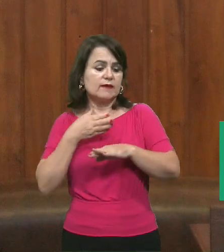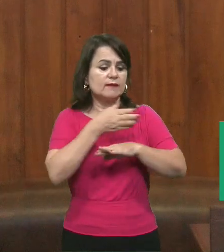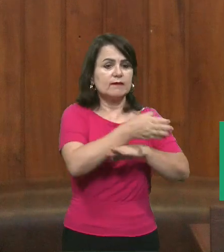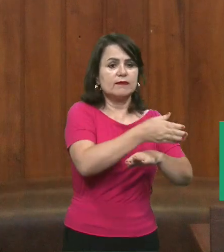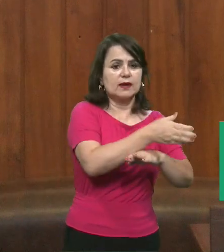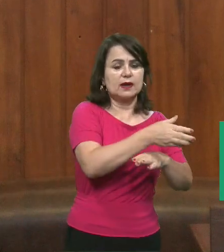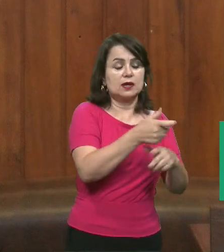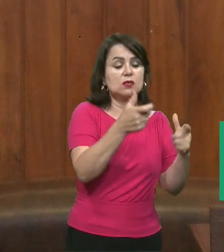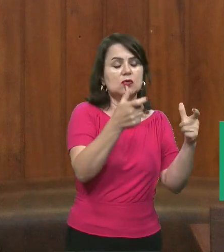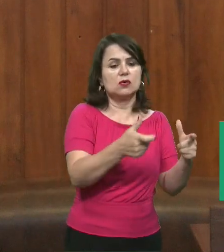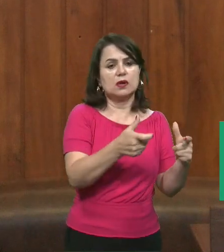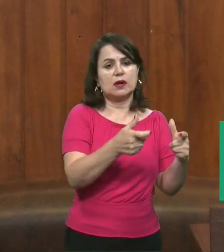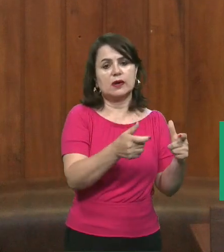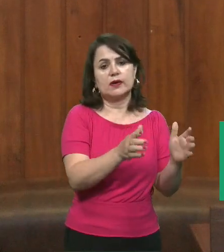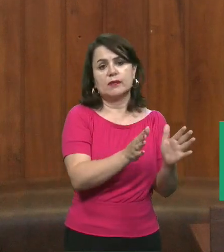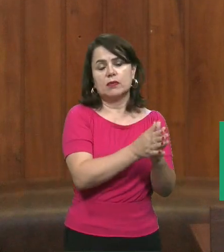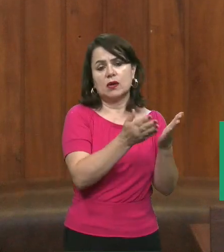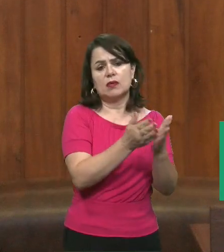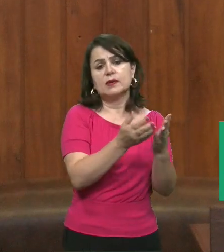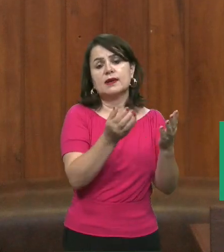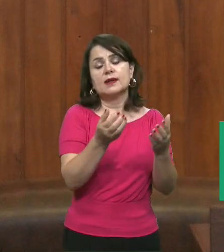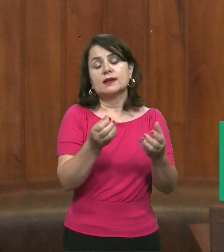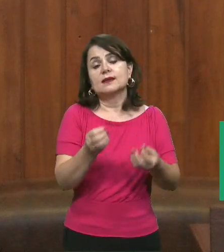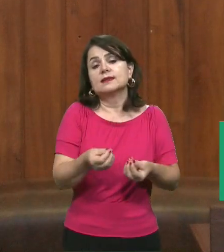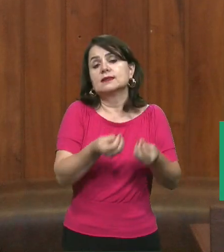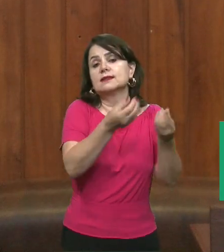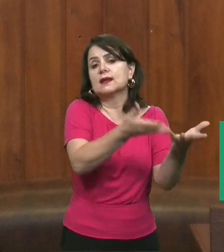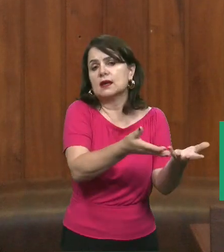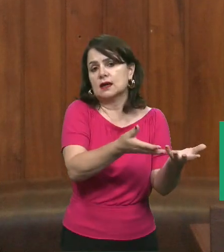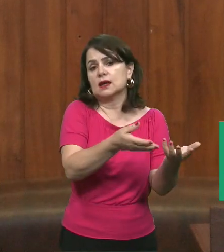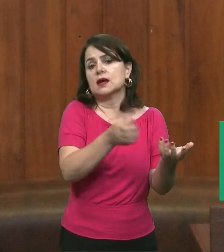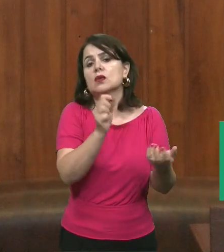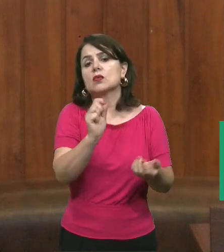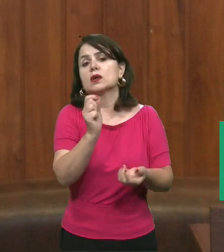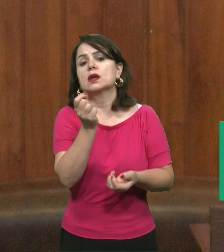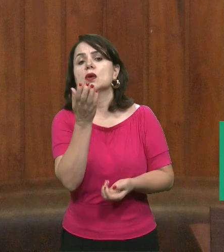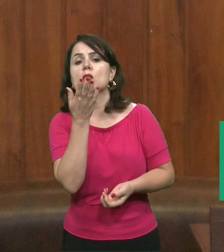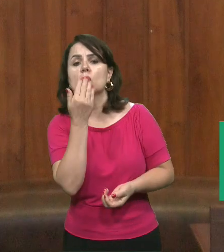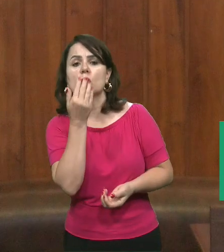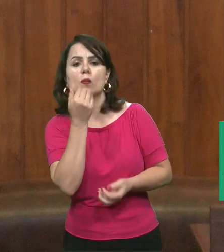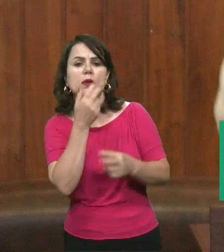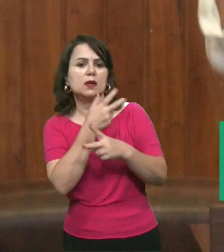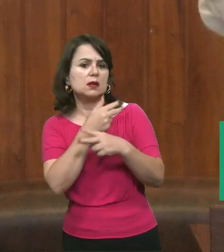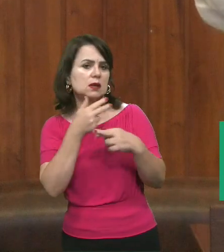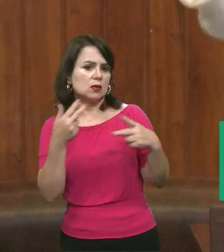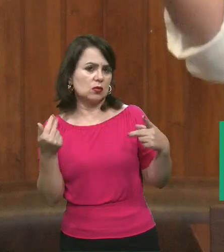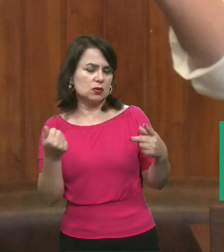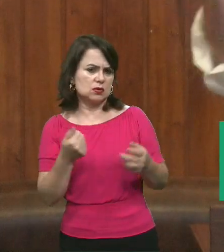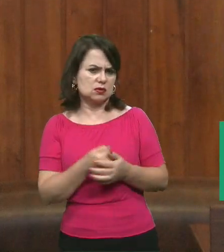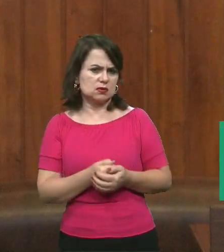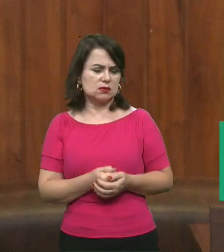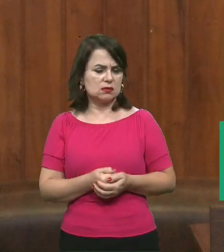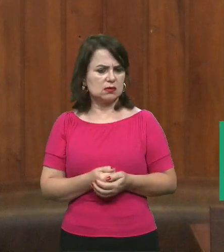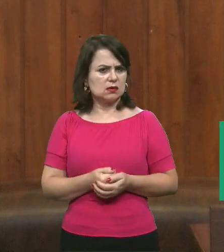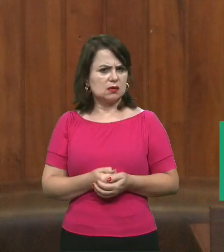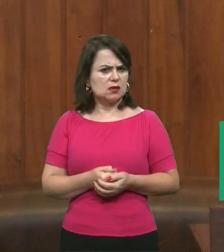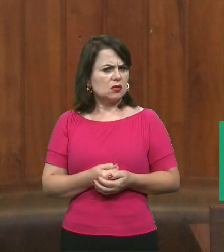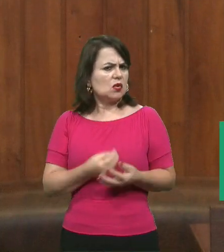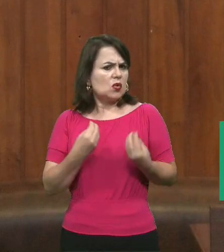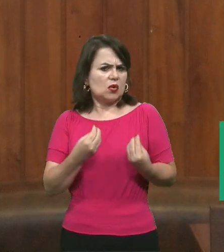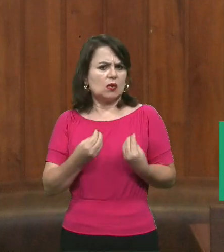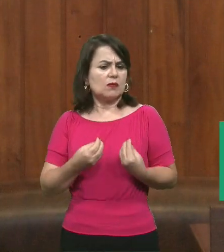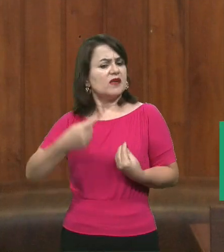entregar a cesta básica, sendo que para entregar a cesta básica tem que ter critério. Vai nos CRAS, vai